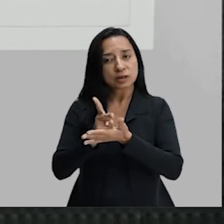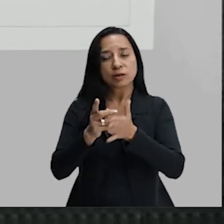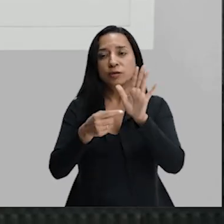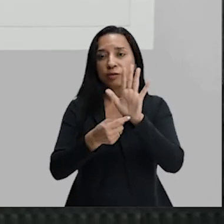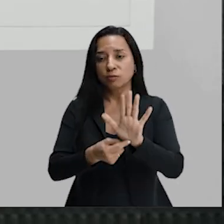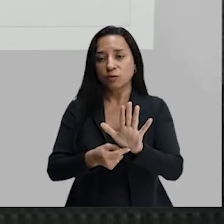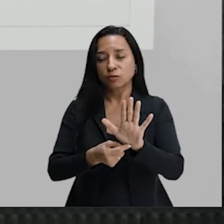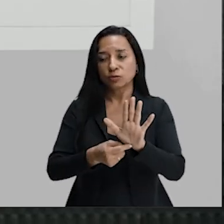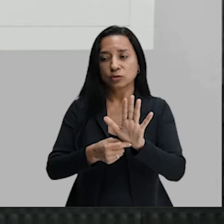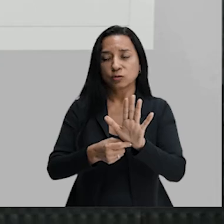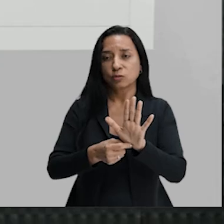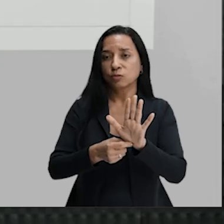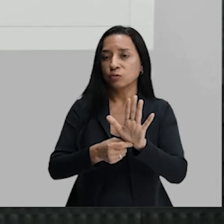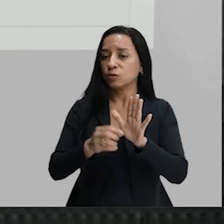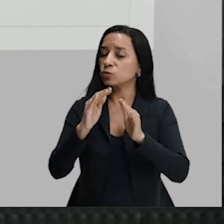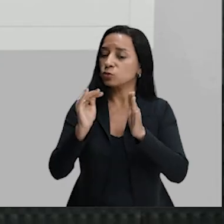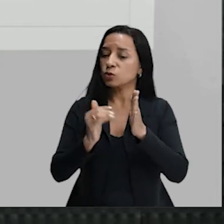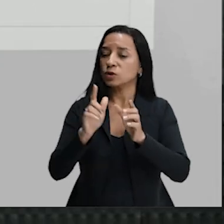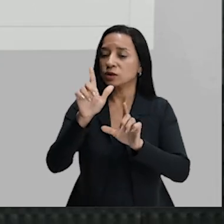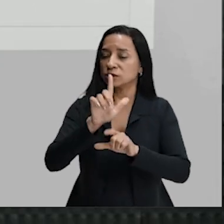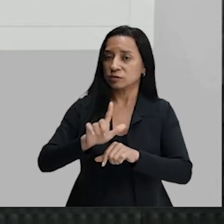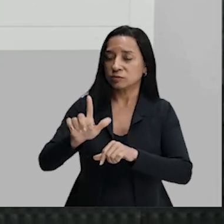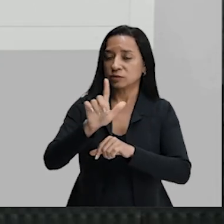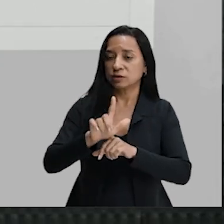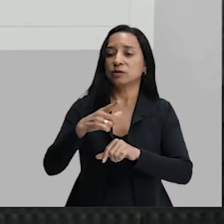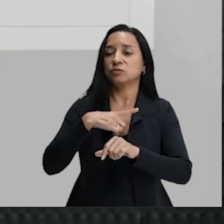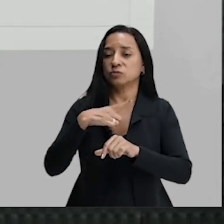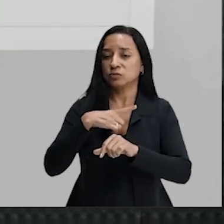literaturas nós temos estes elementos aqui para a filosofia.